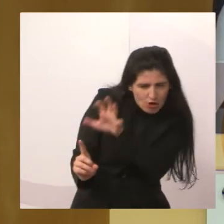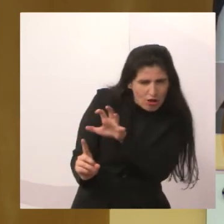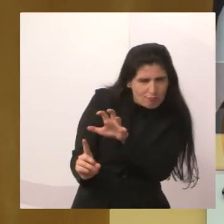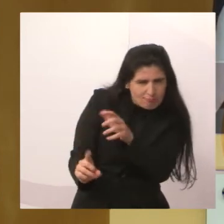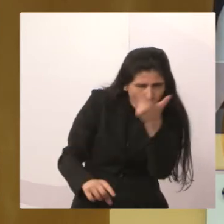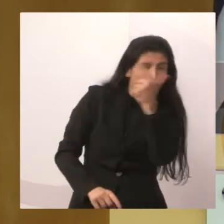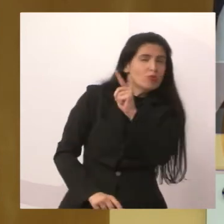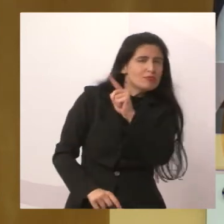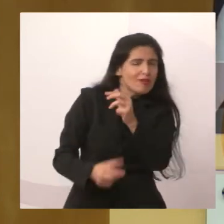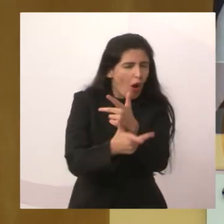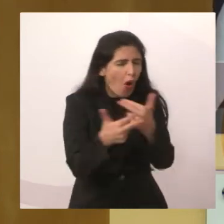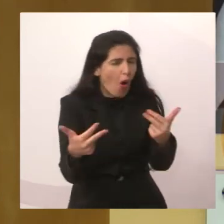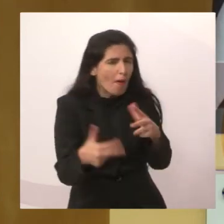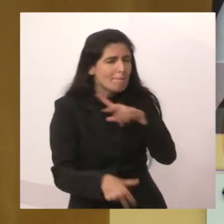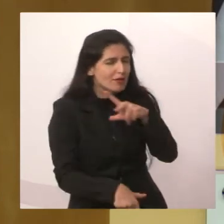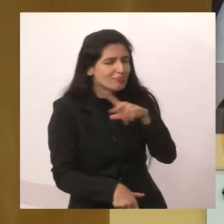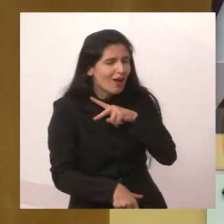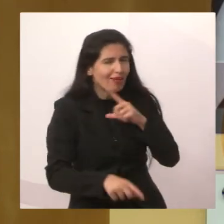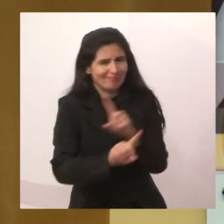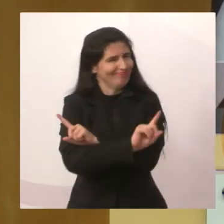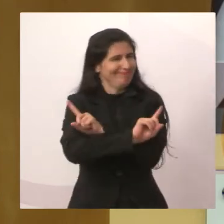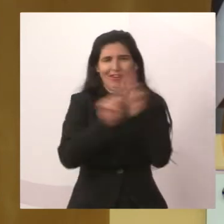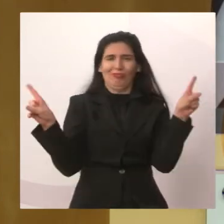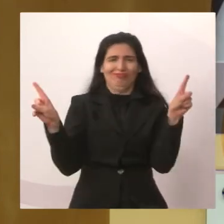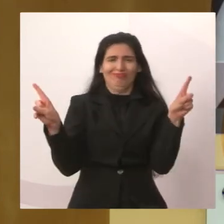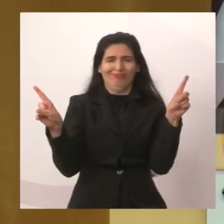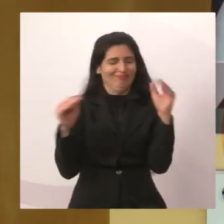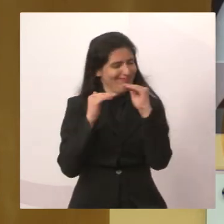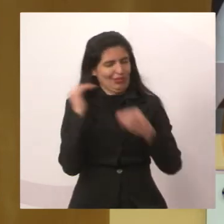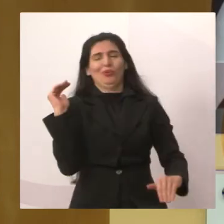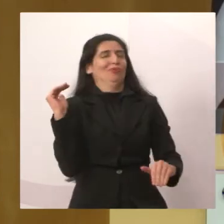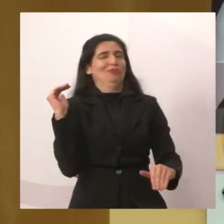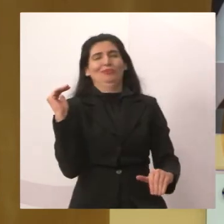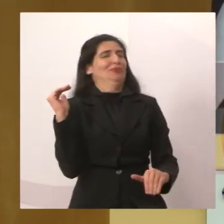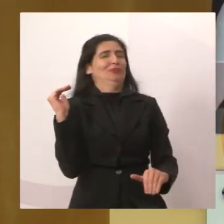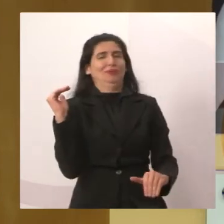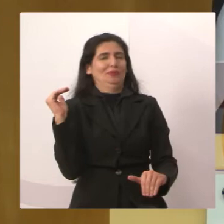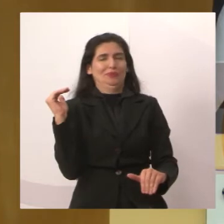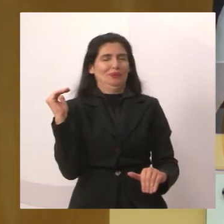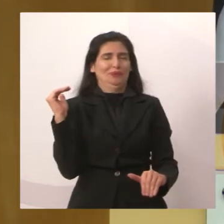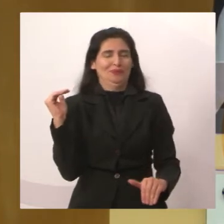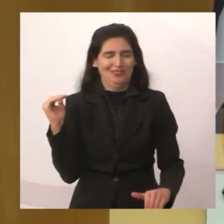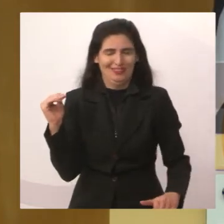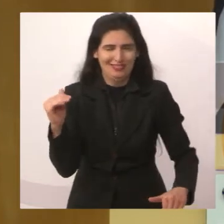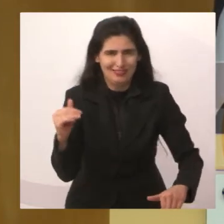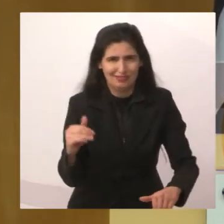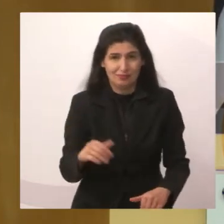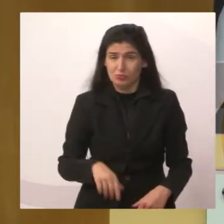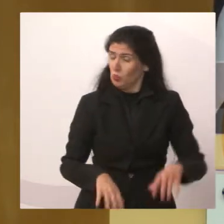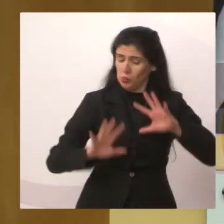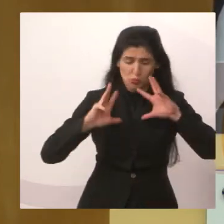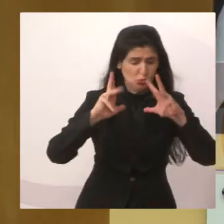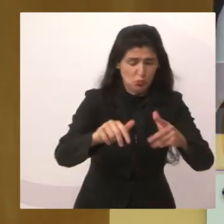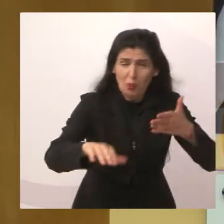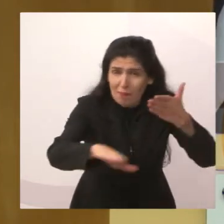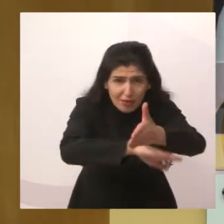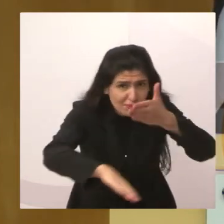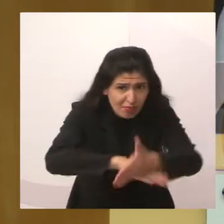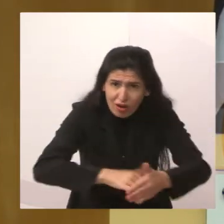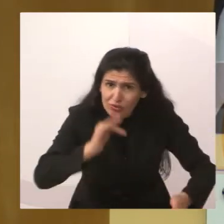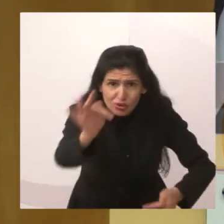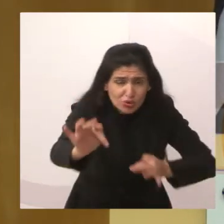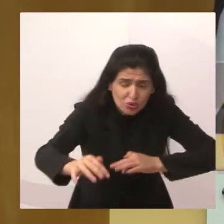de forma limpa em qualquer eleição que, porventura, eu venha participar. Então, você que está